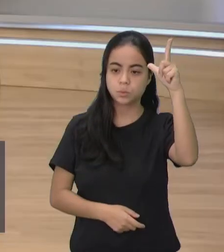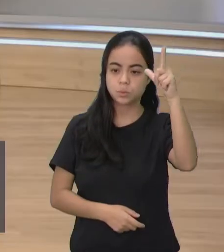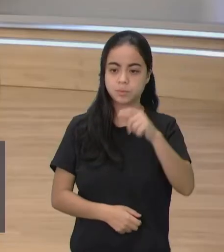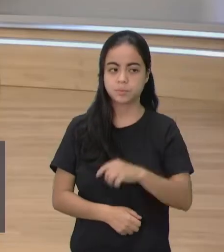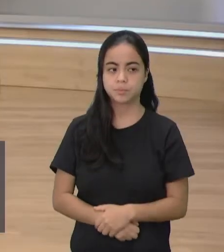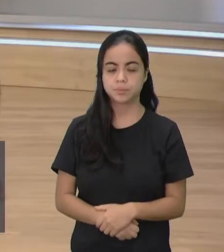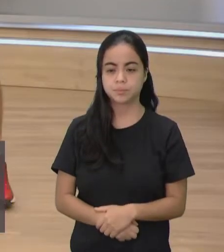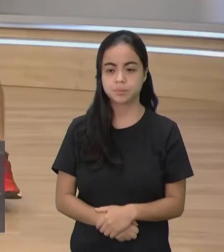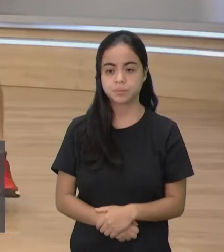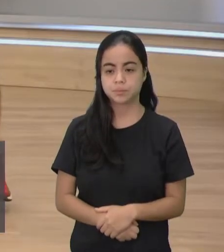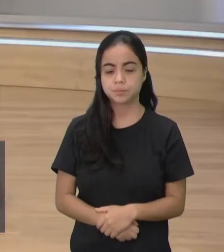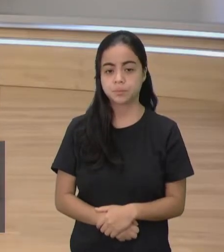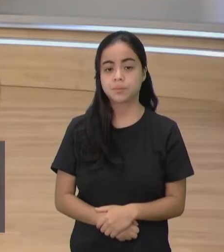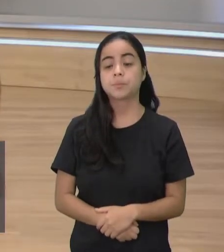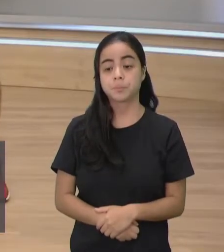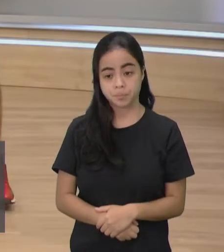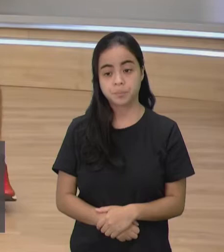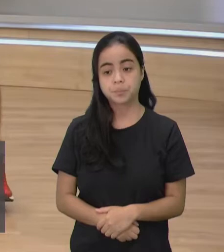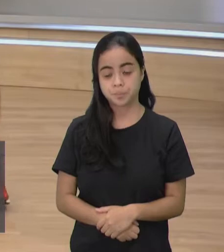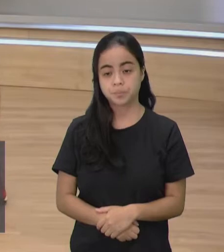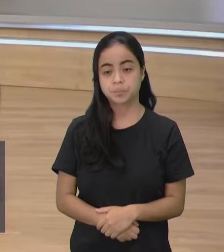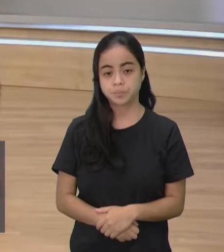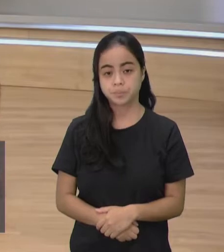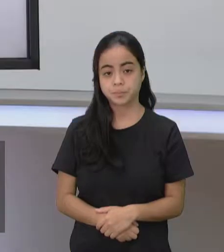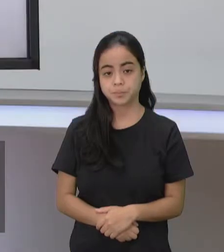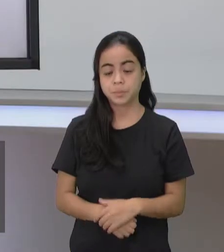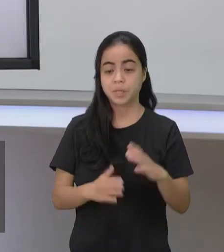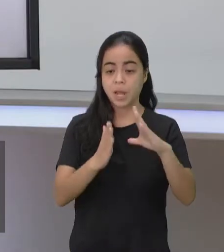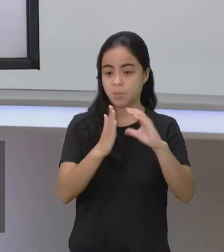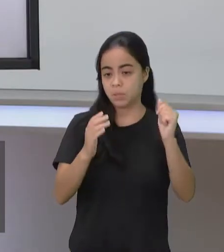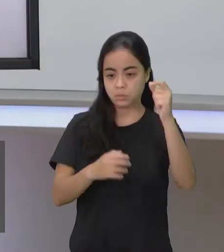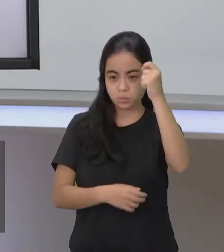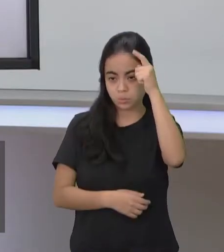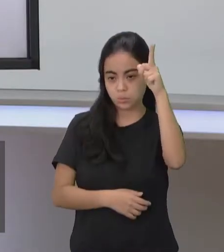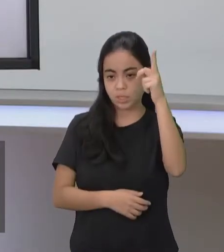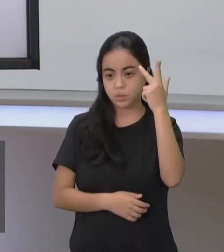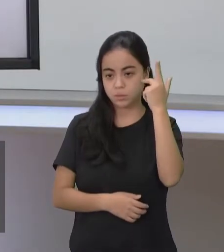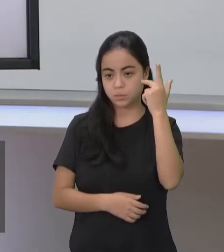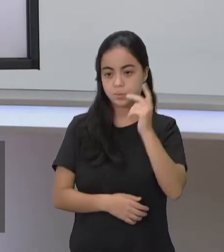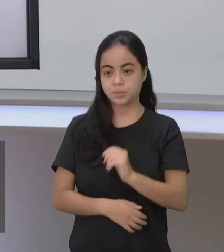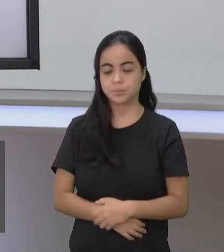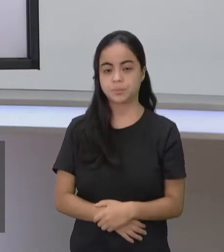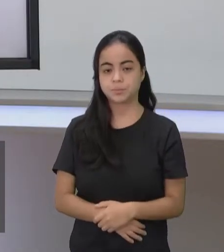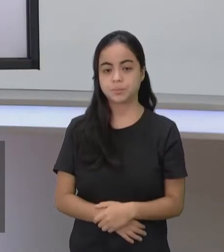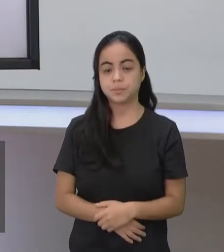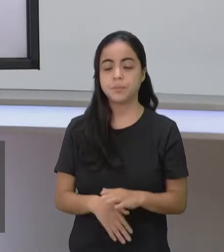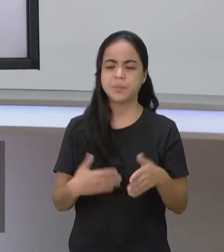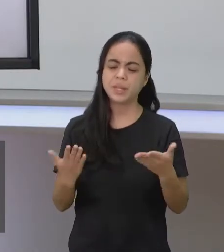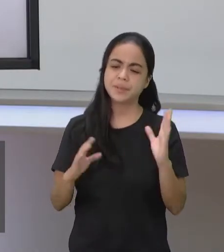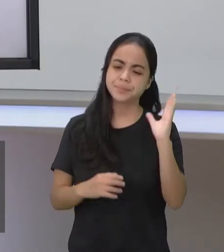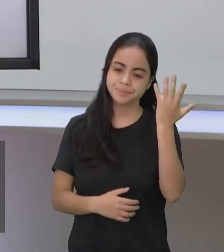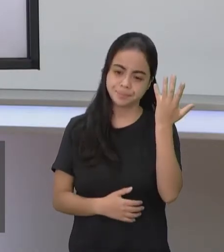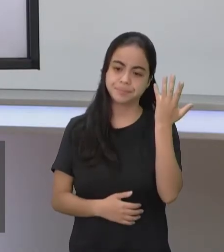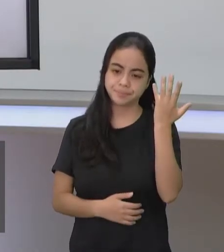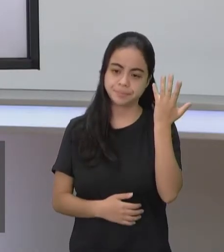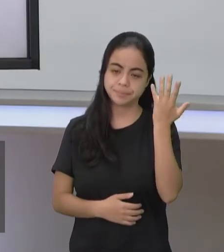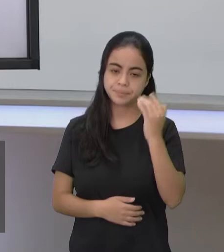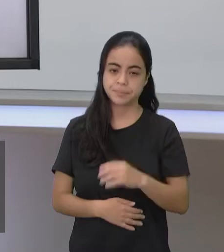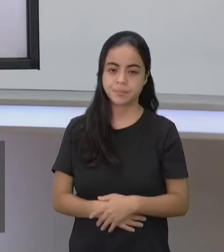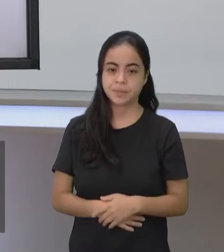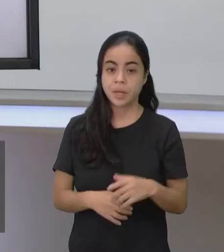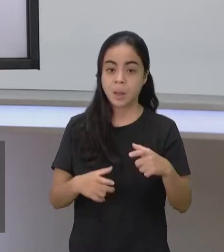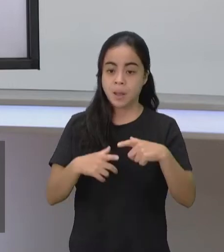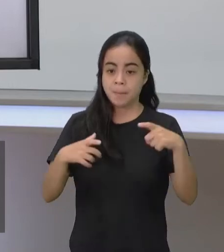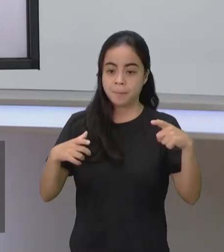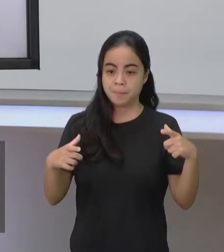Padrões humanos, né? Padrões humanos. Né? E padrões culturais. Uhum. E o que acontece? A gente muitas vezes